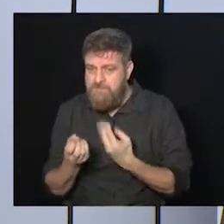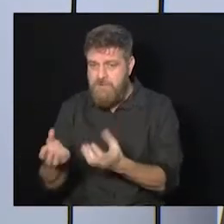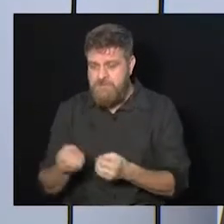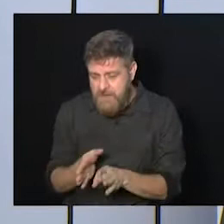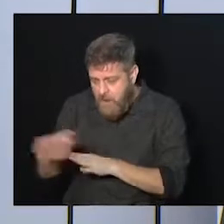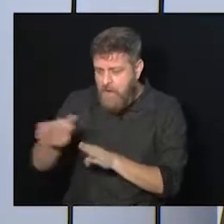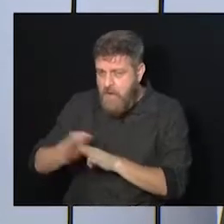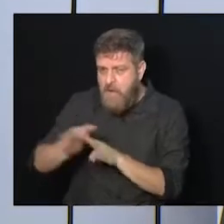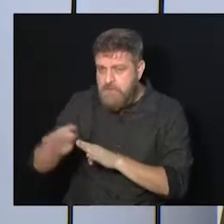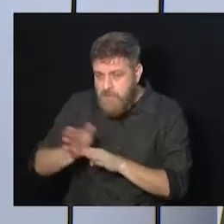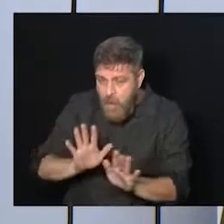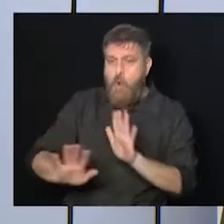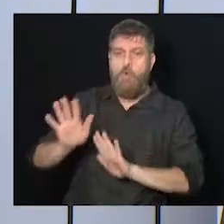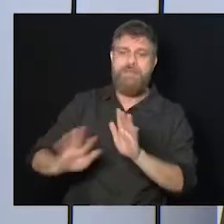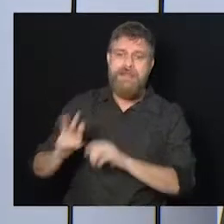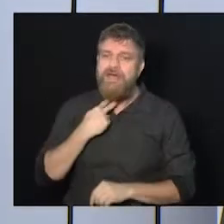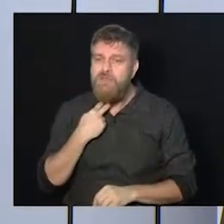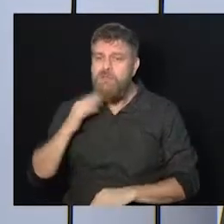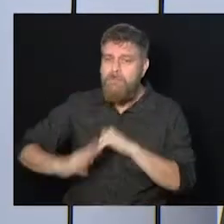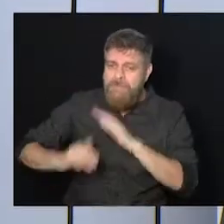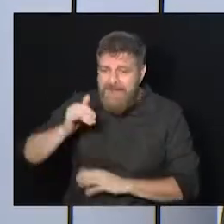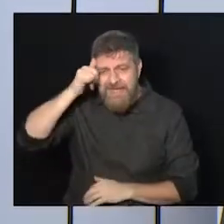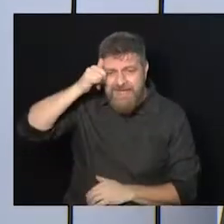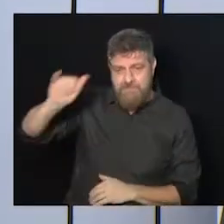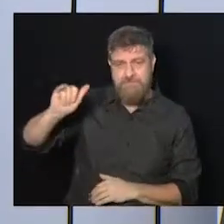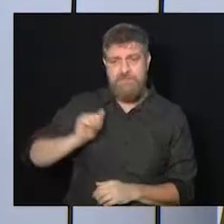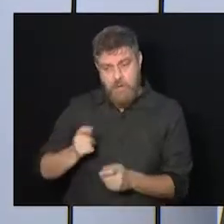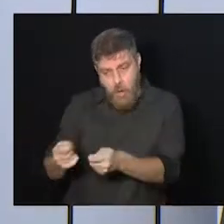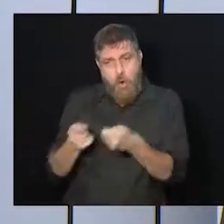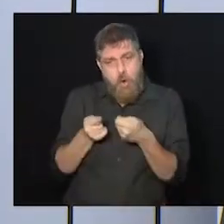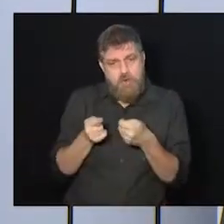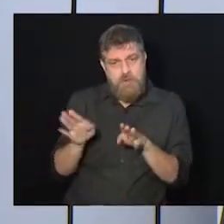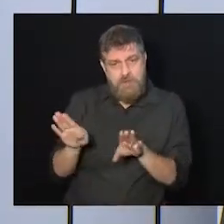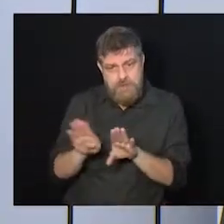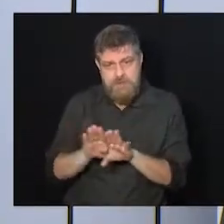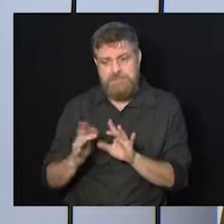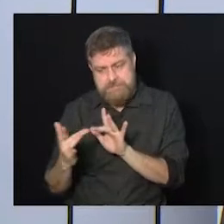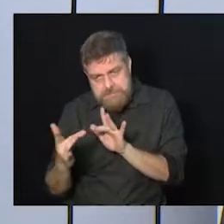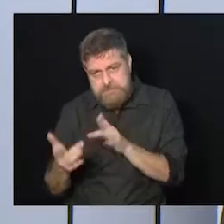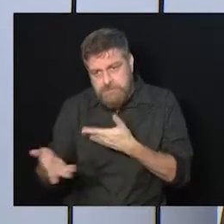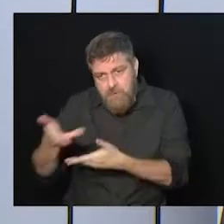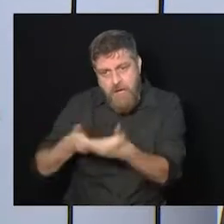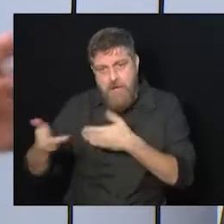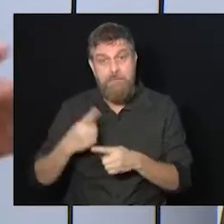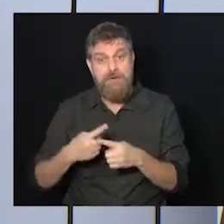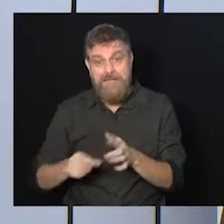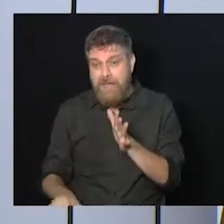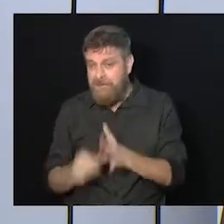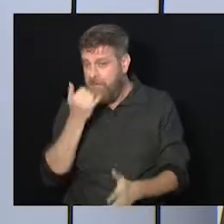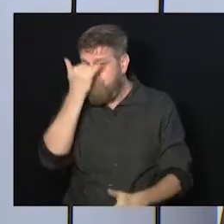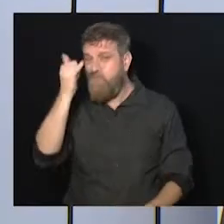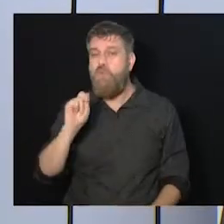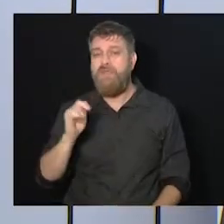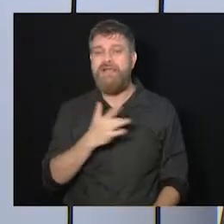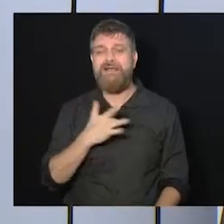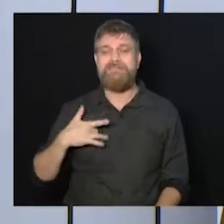sobre isso. Olha, cuidado, não faça, evite, controle, combata, né? Porque a primeira consequência vai ser a saúde